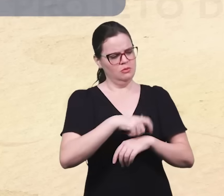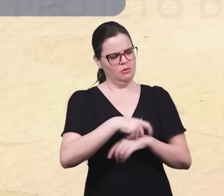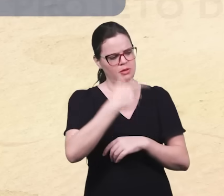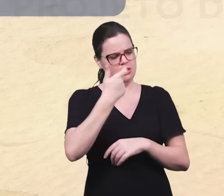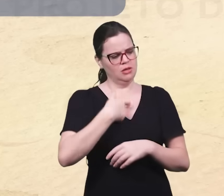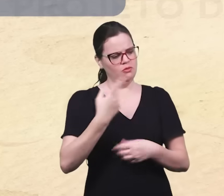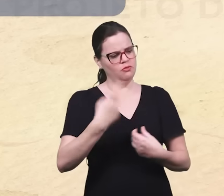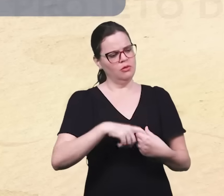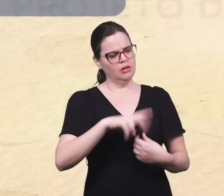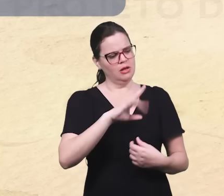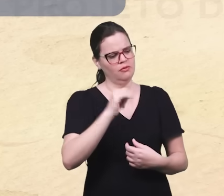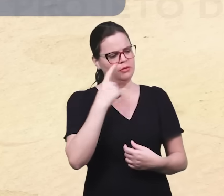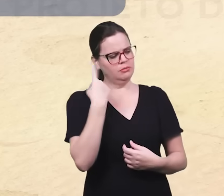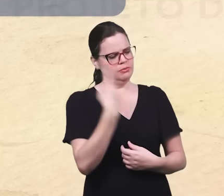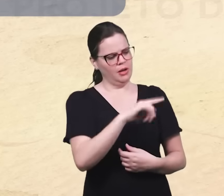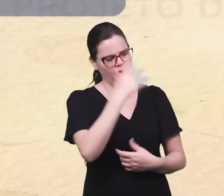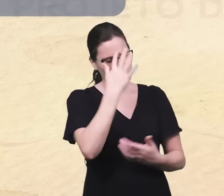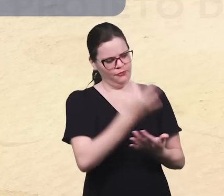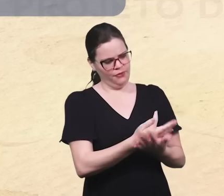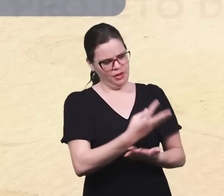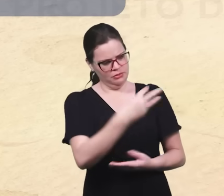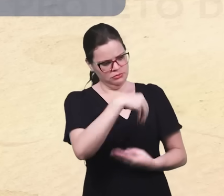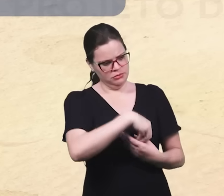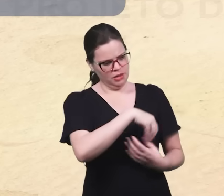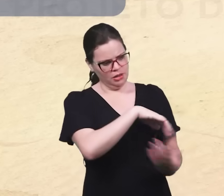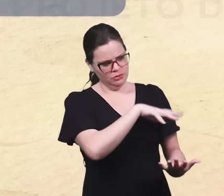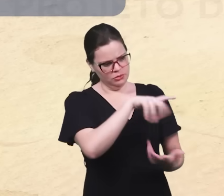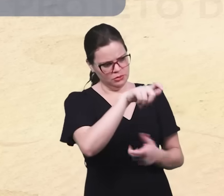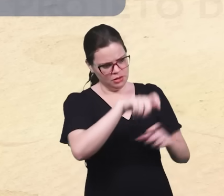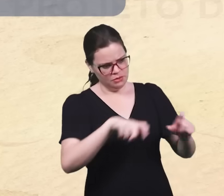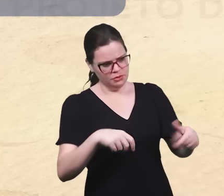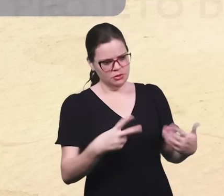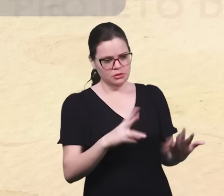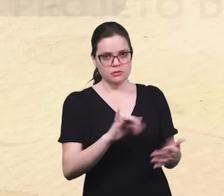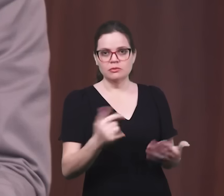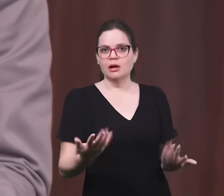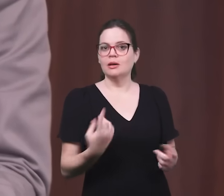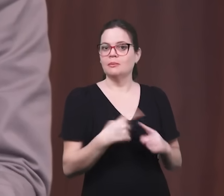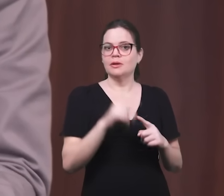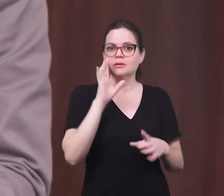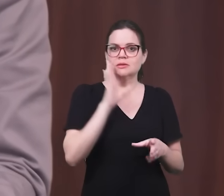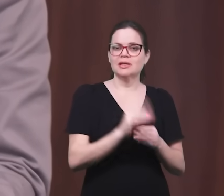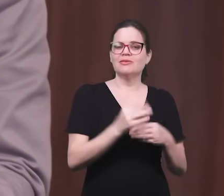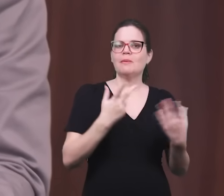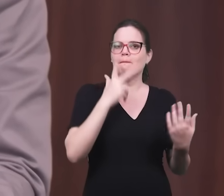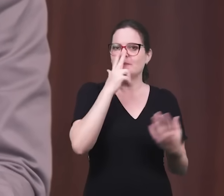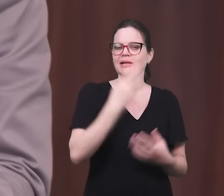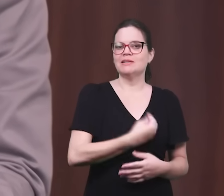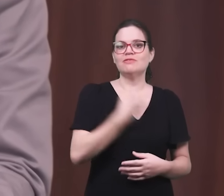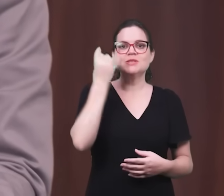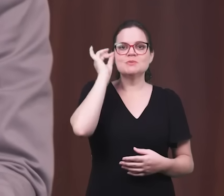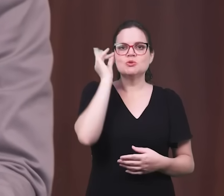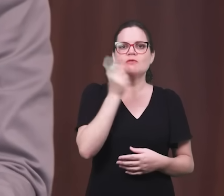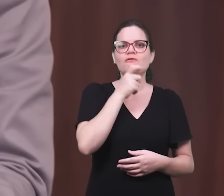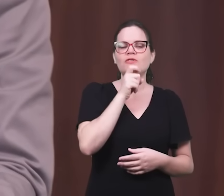vier, vai encontrar fé na terra? Porque está congelando, né? As igrejas estão fechando, é o inverno espiritual sobre o